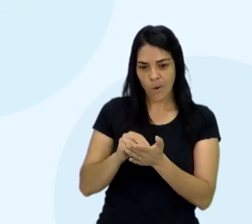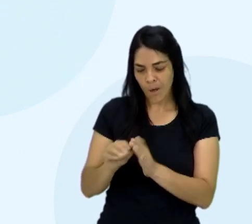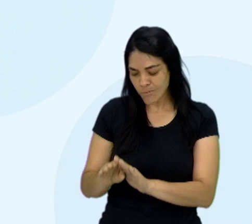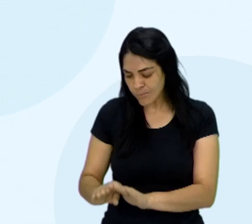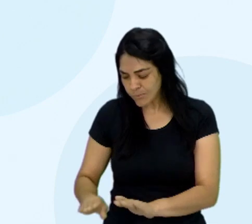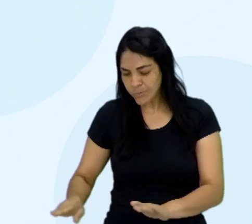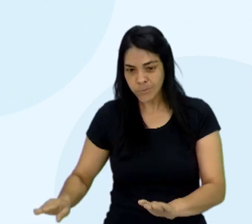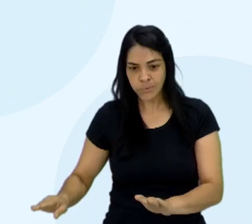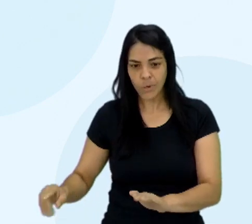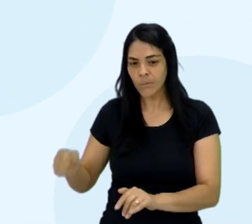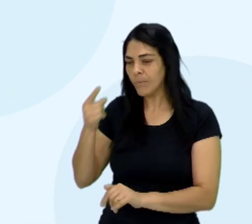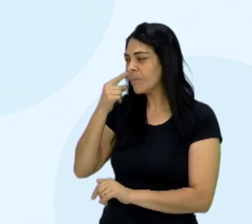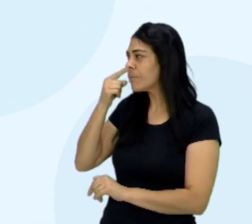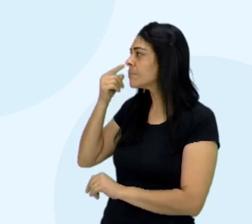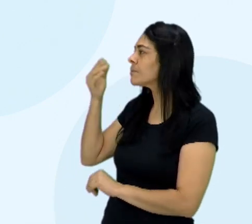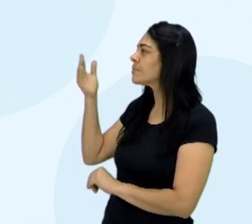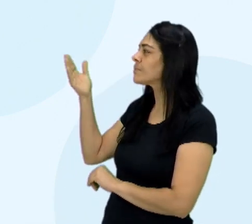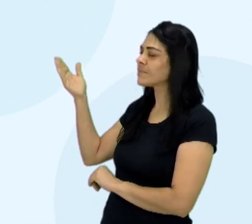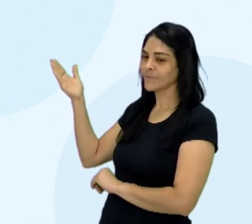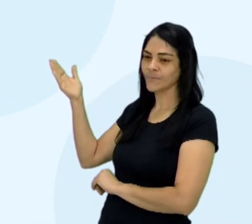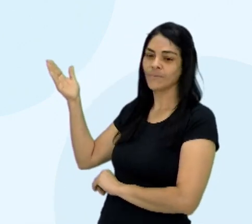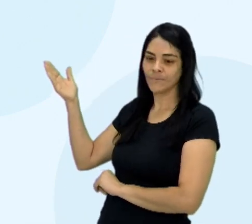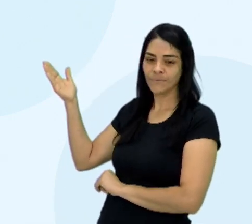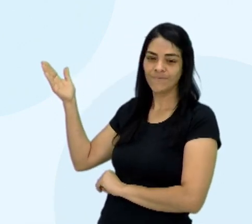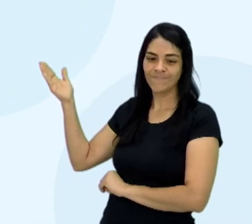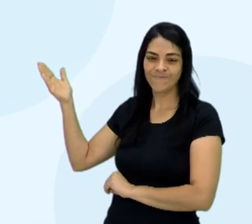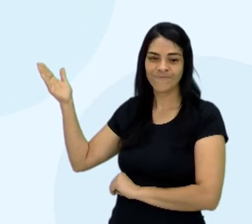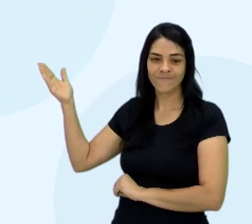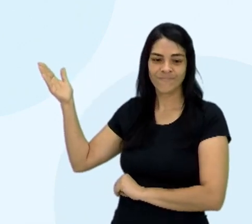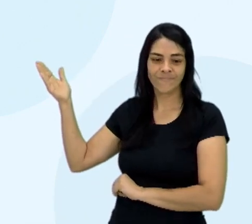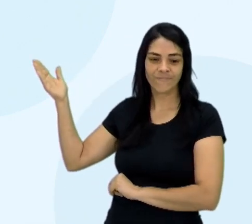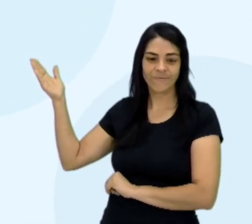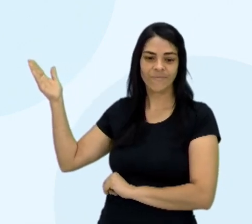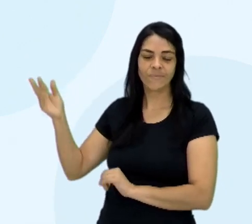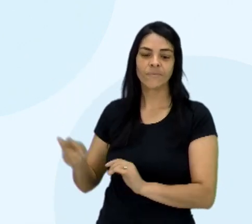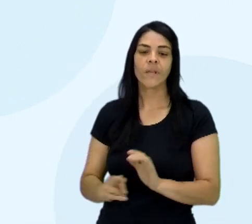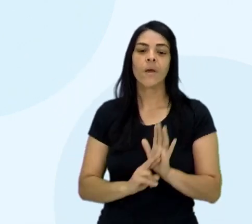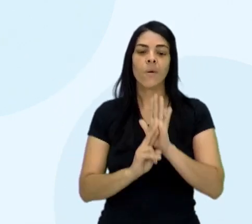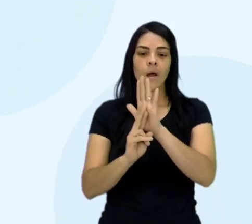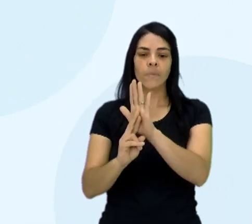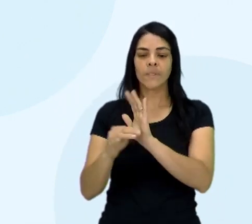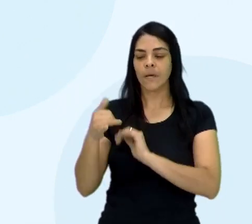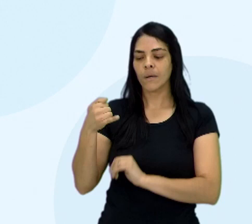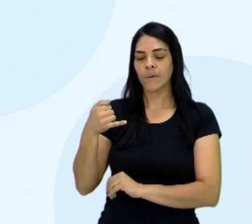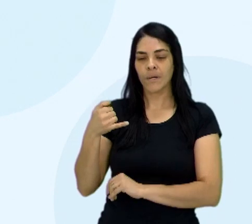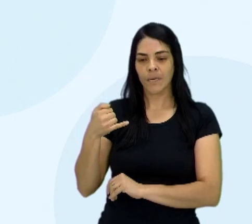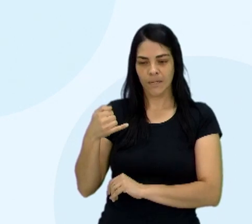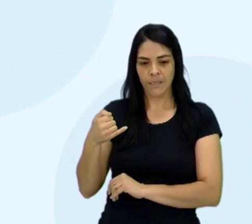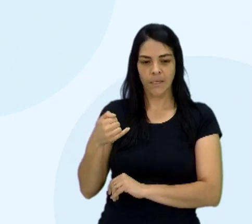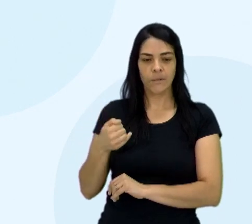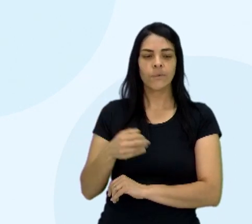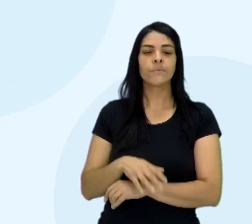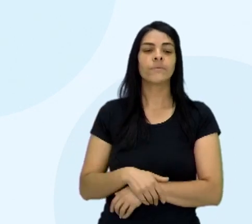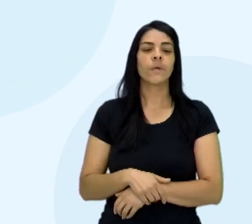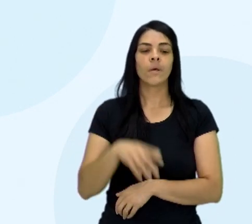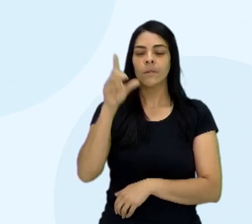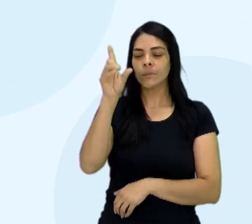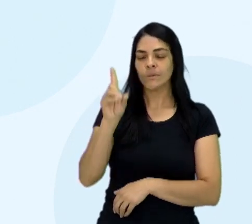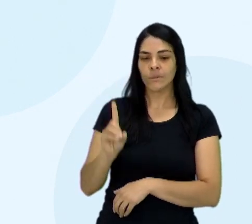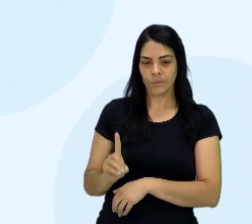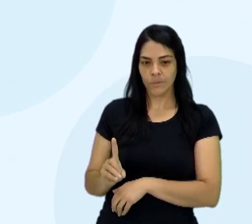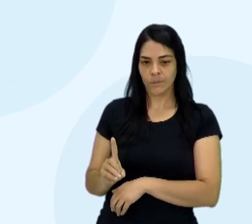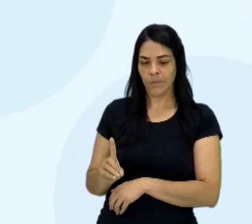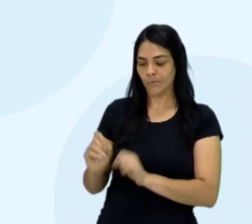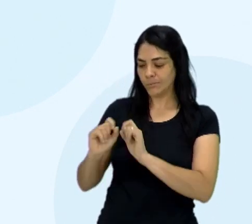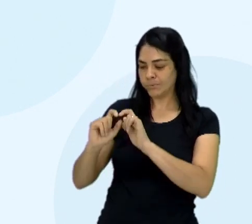vou representar para vocês, vou pegar aqui essa caneta, espero que funcione. E aí o meu diretor, o Rodrigo, vai pegar a minha lousa